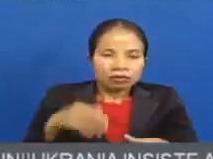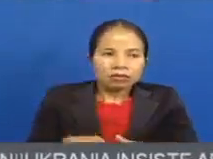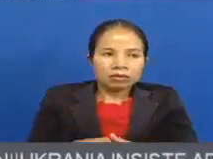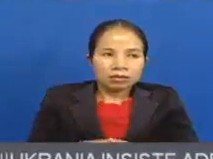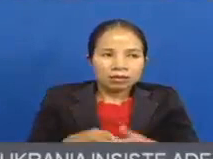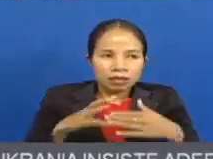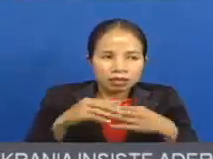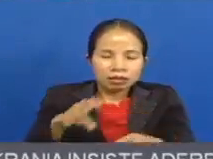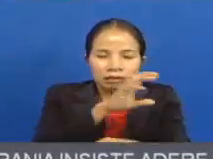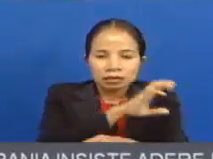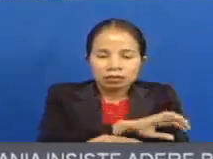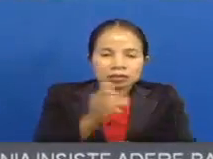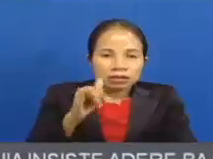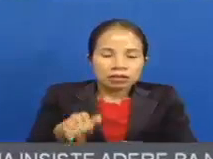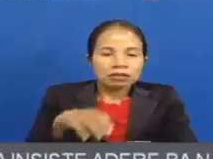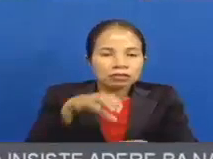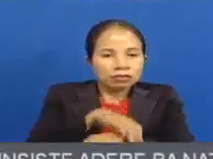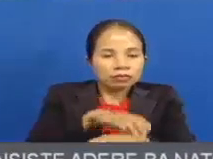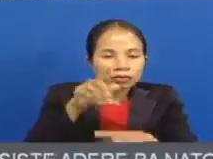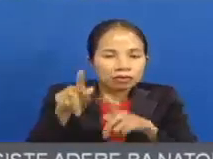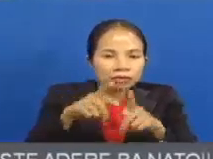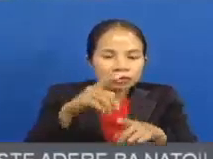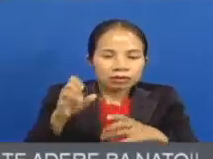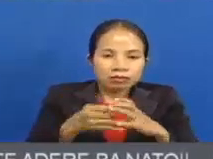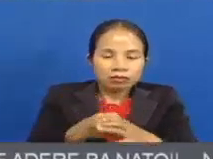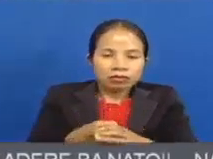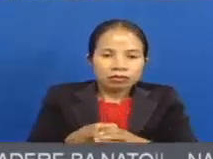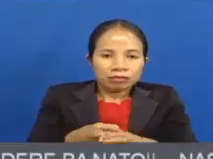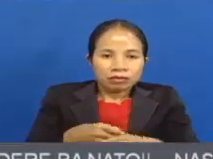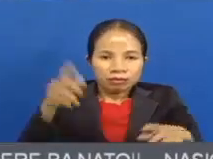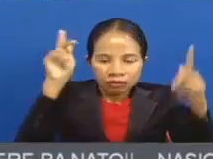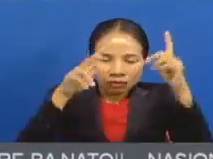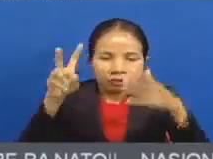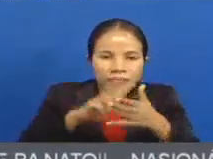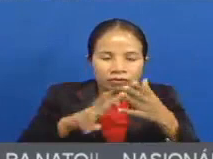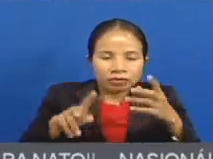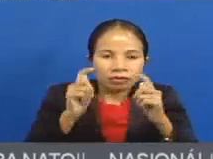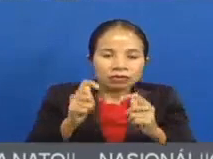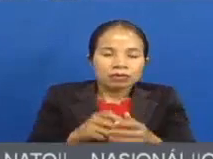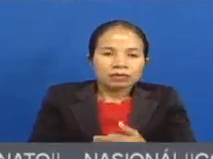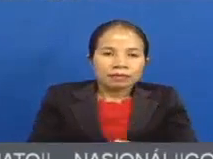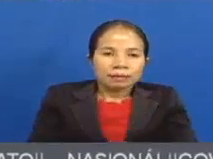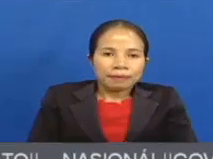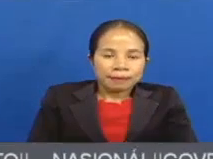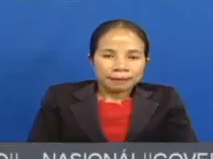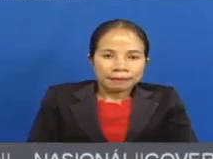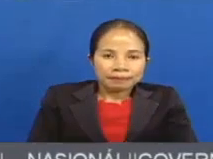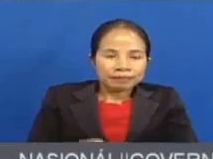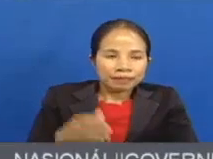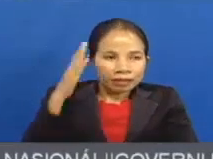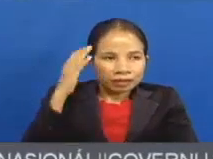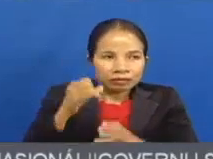força vigilância, onde captura autor Sira, nebe envolve direta e acto violento no tentativa homicídio agravado. E a nebe